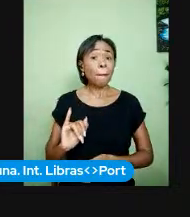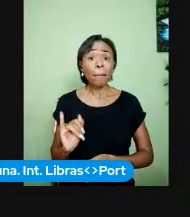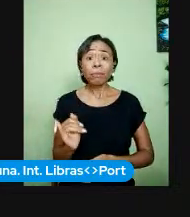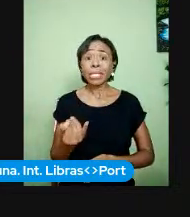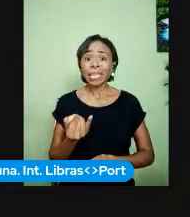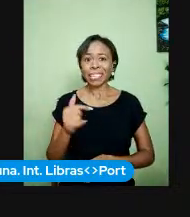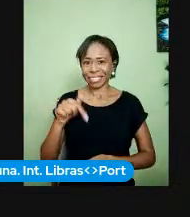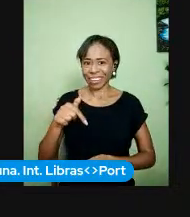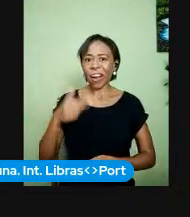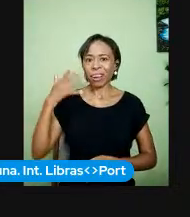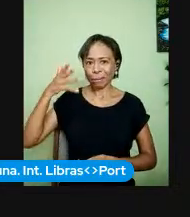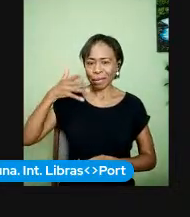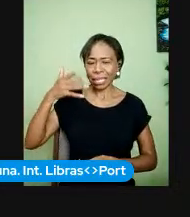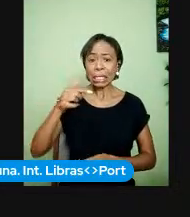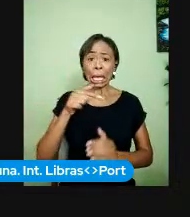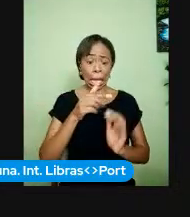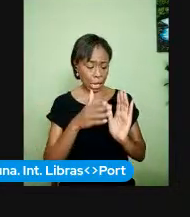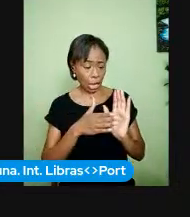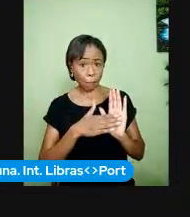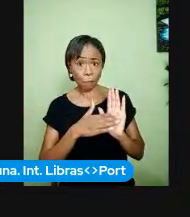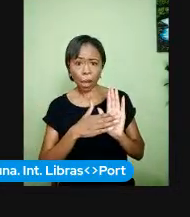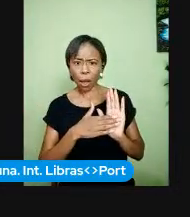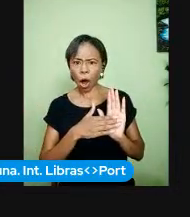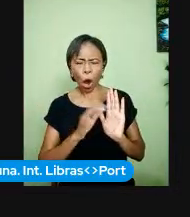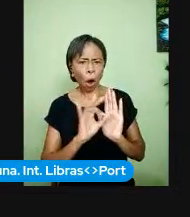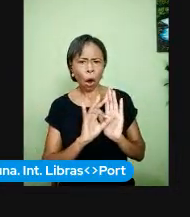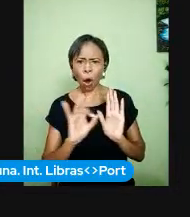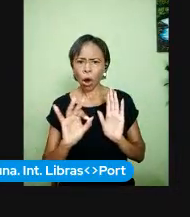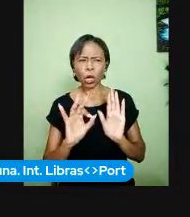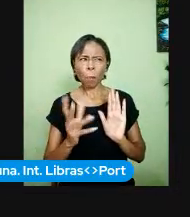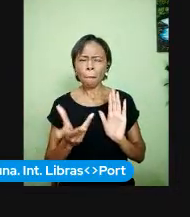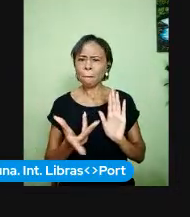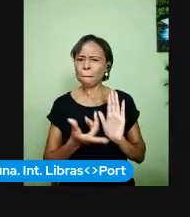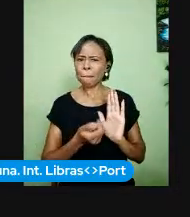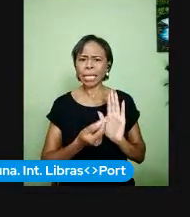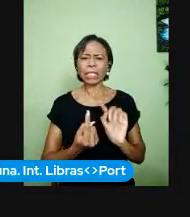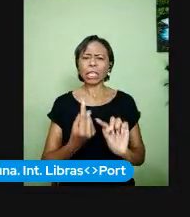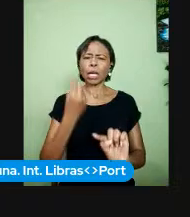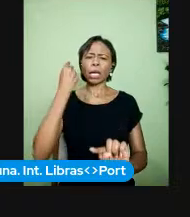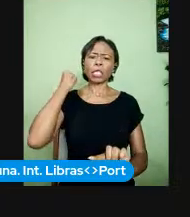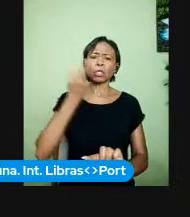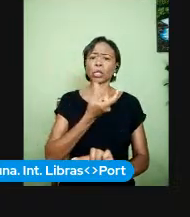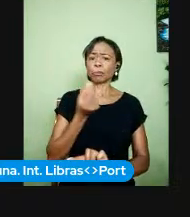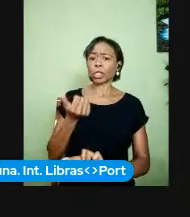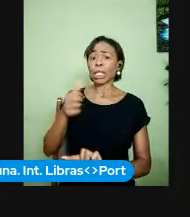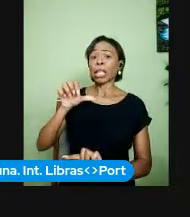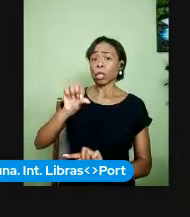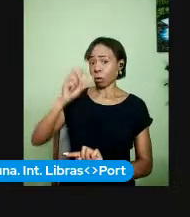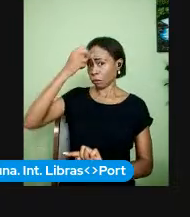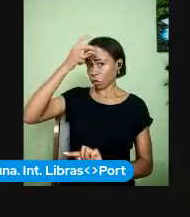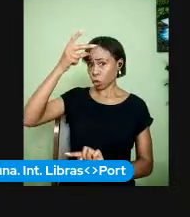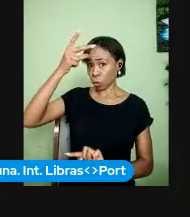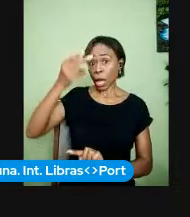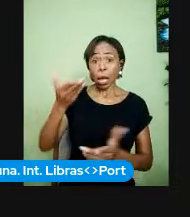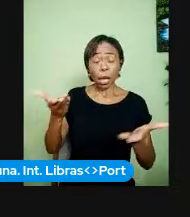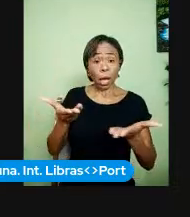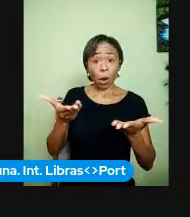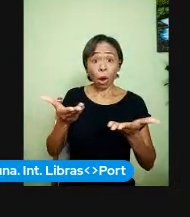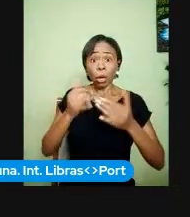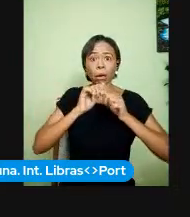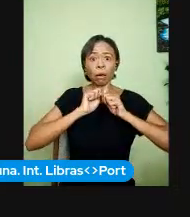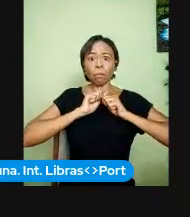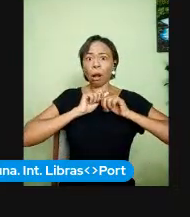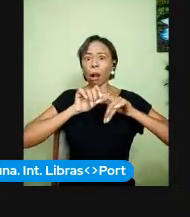programa sensacional, desde 2019 já está na prefeitura, mas agora ele tomou uma velocidade com o prefeito